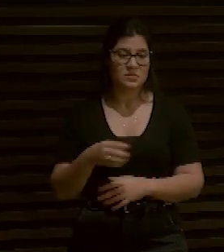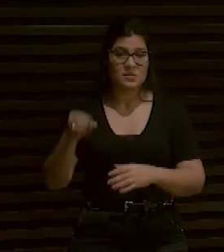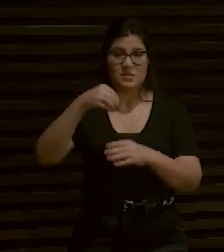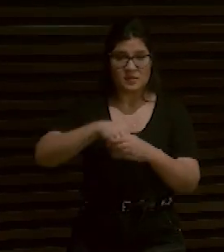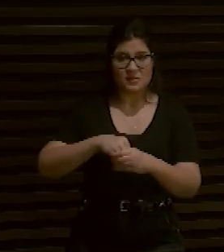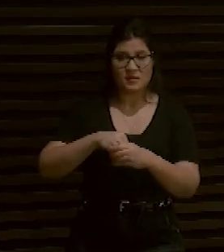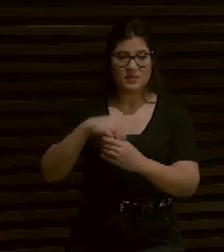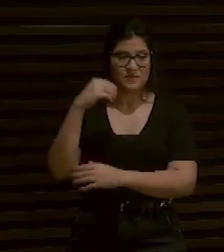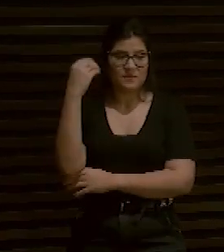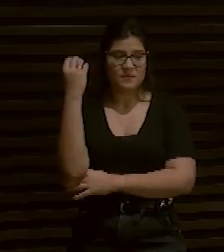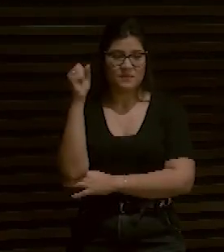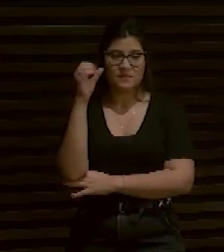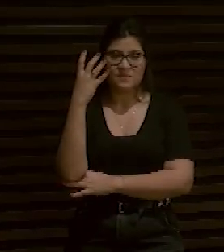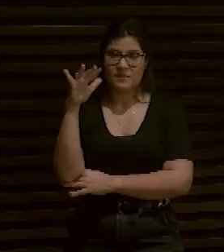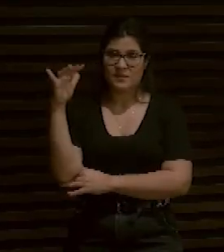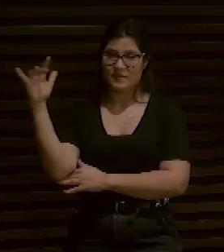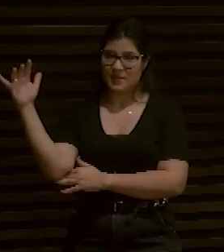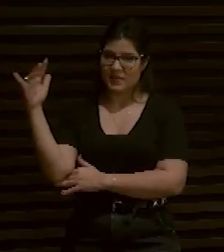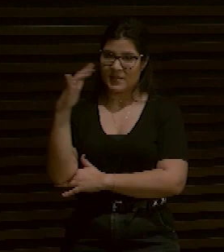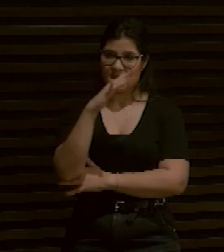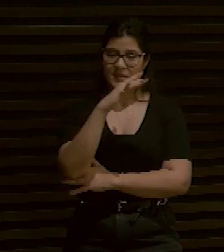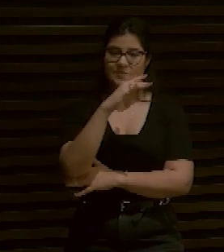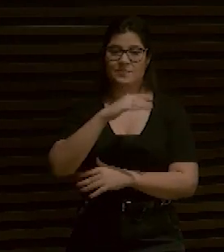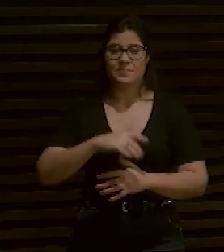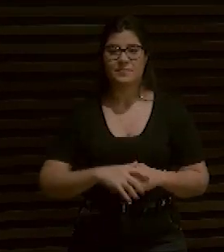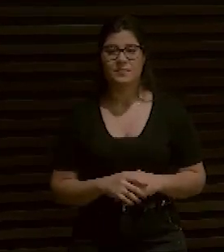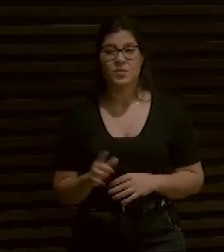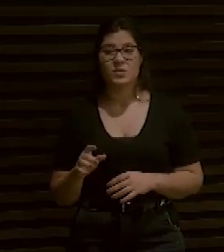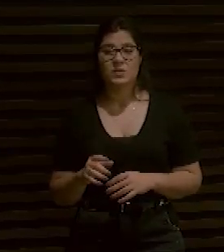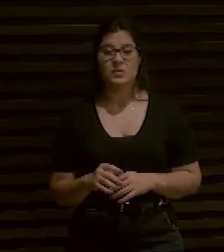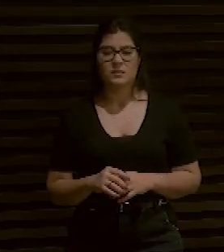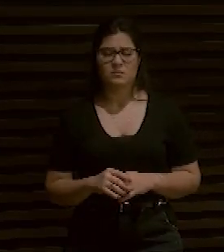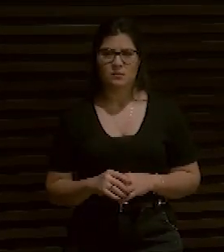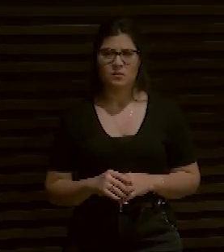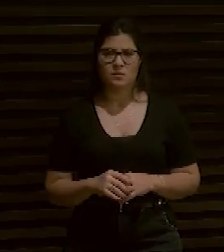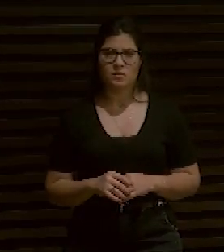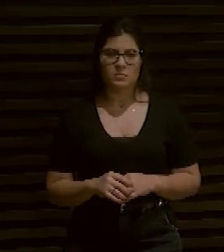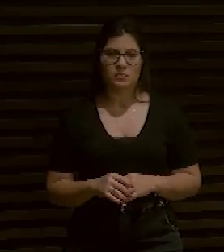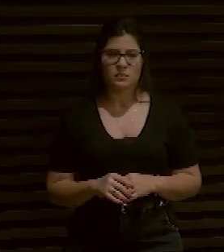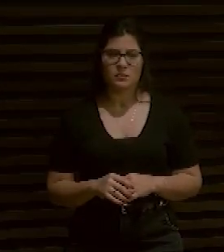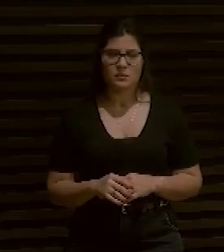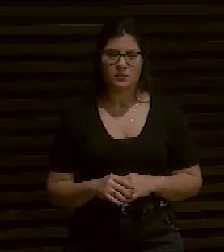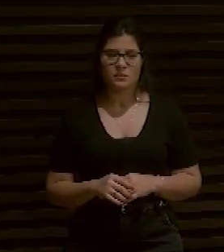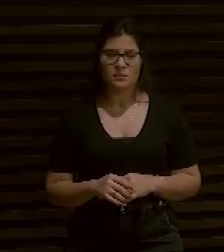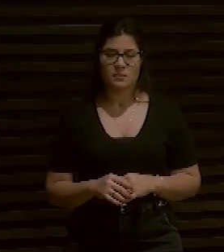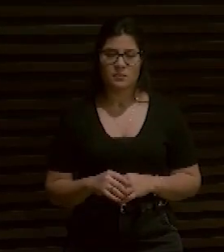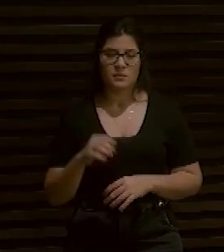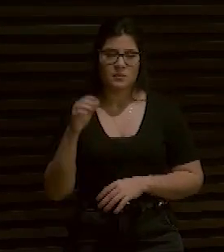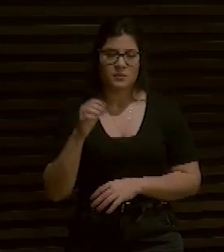videira. Quando a gente é enxertado na videira, a seiva vem da raiz para os